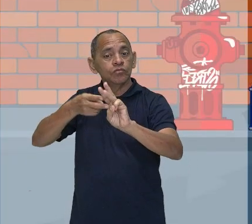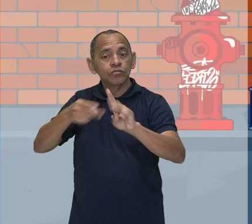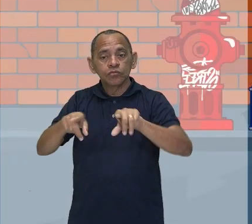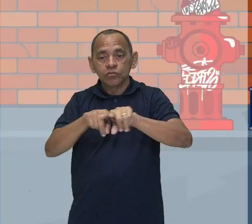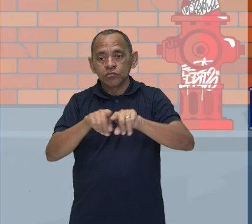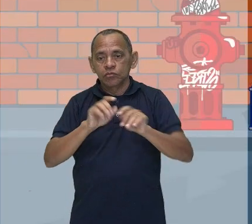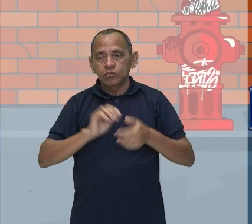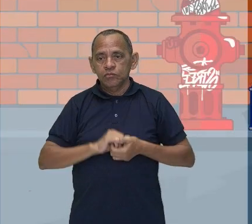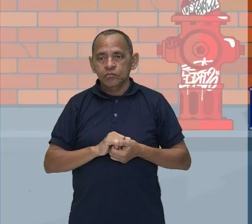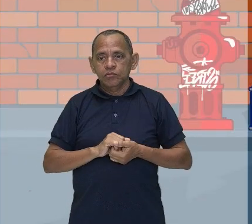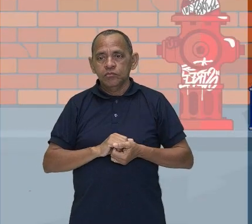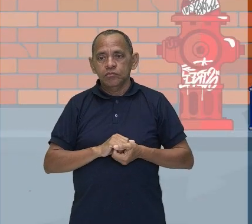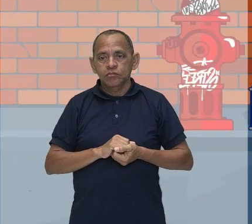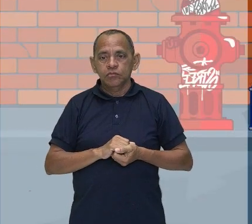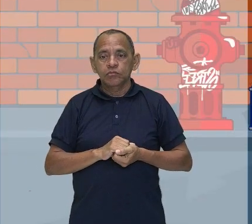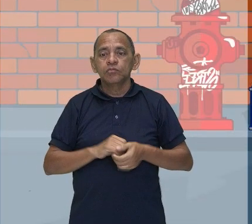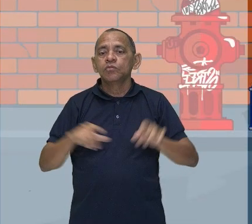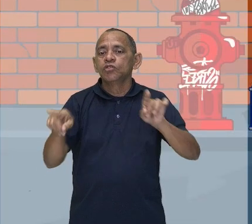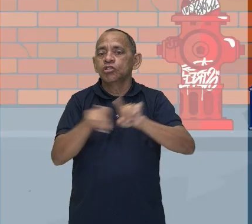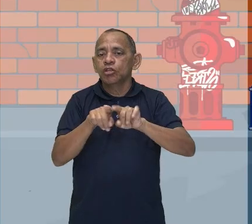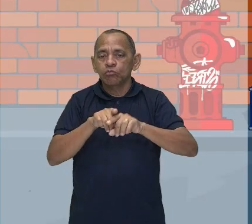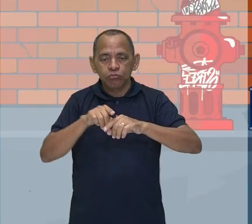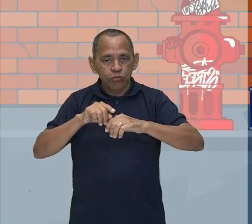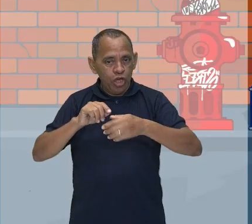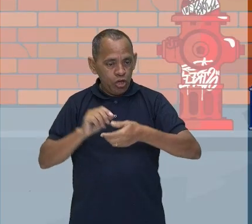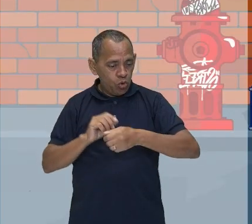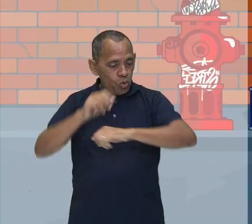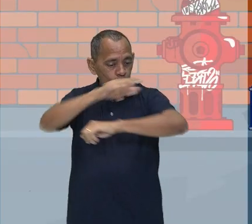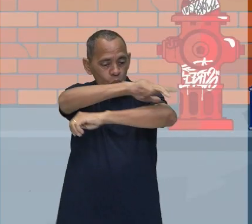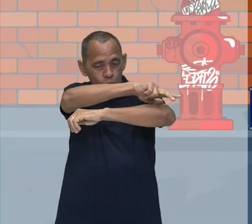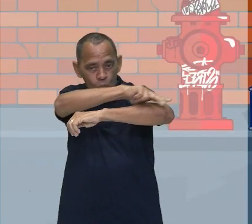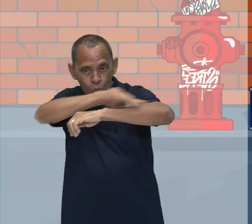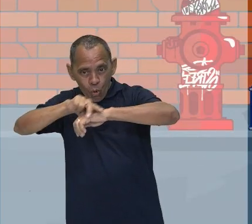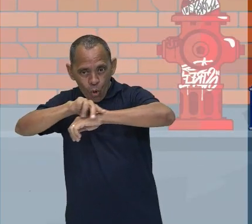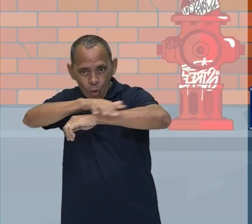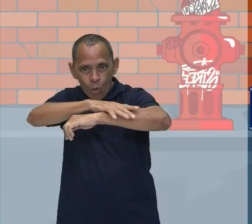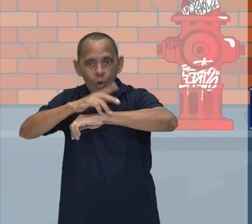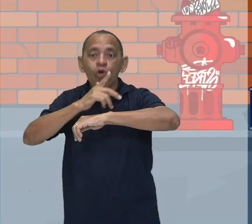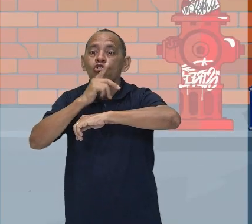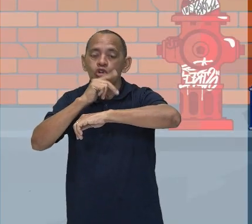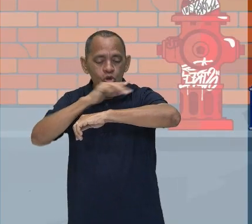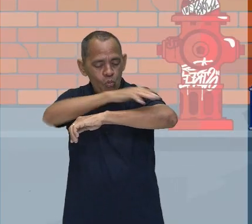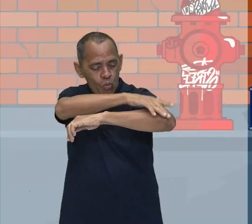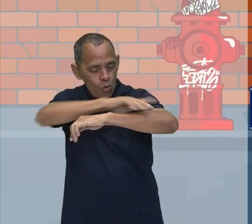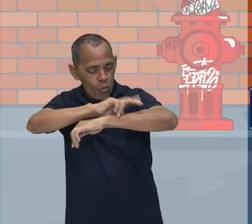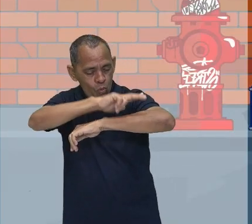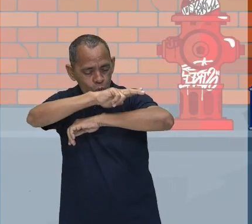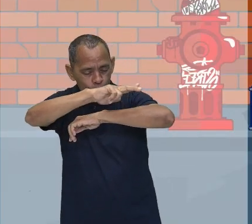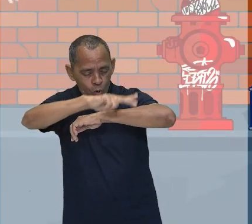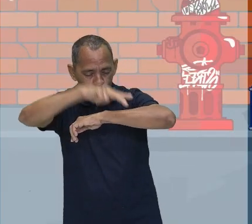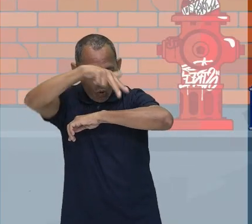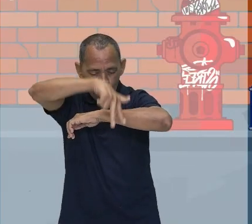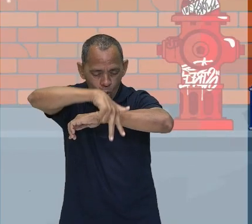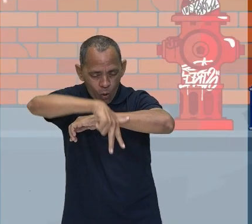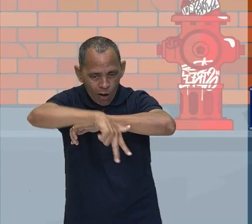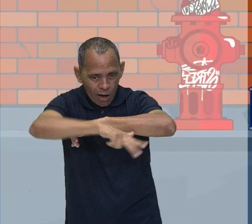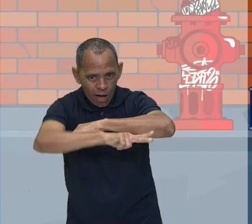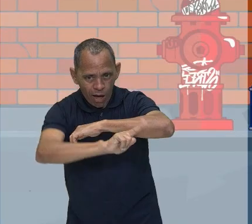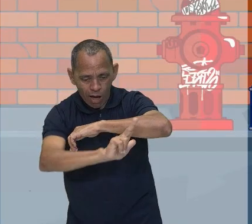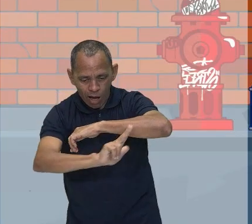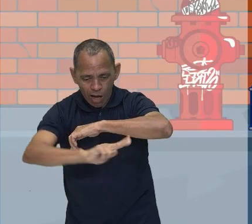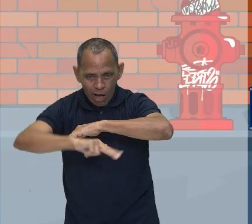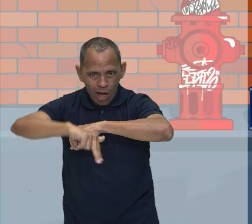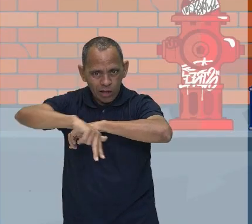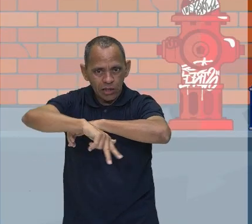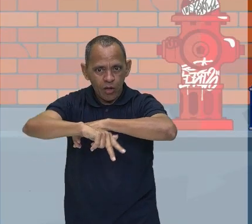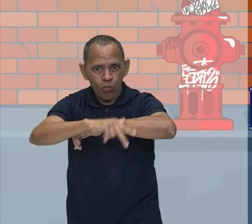tá, é um indígena deitado, mergulhado no rio, mas esse rio está escuro. O que será que representa esse rio escuro?